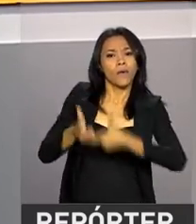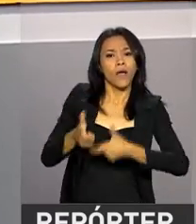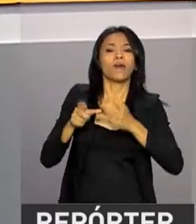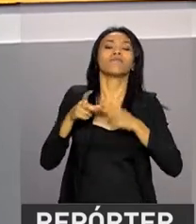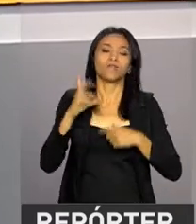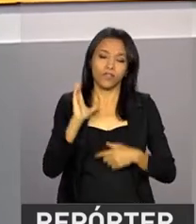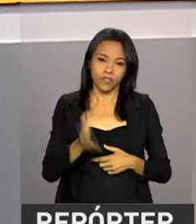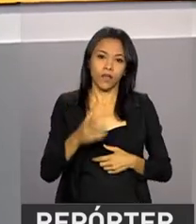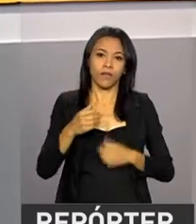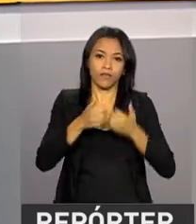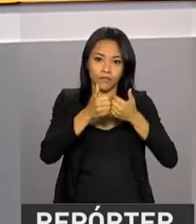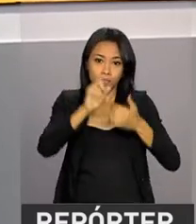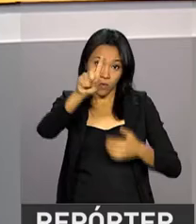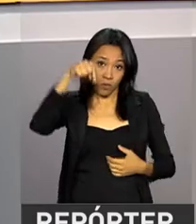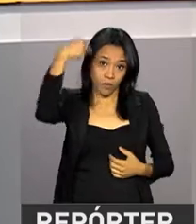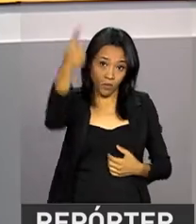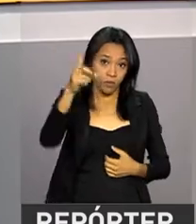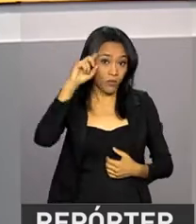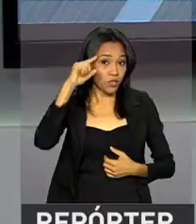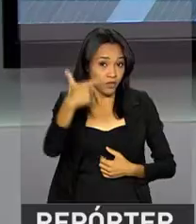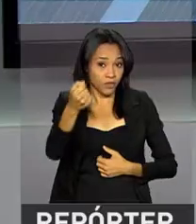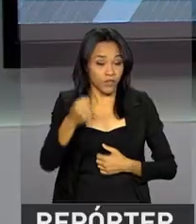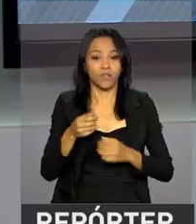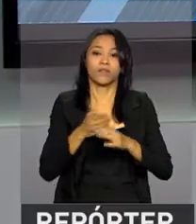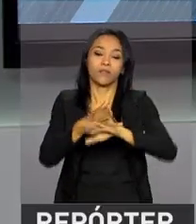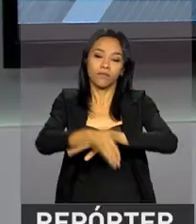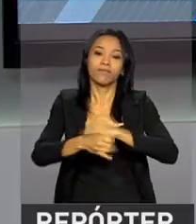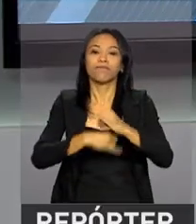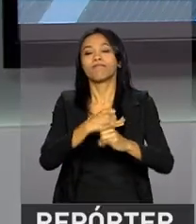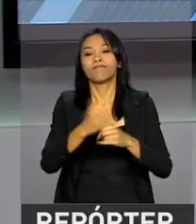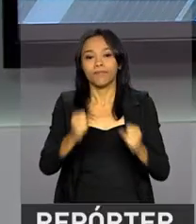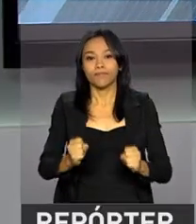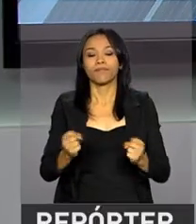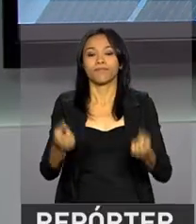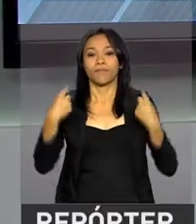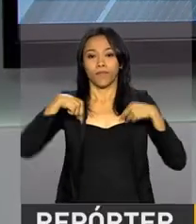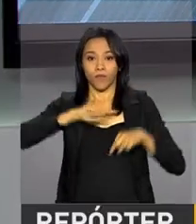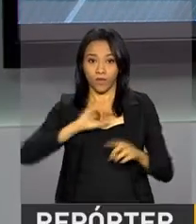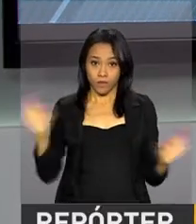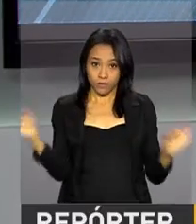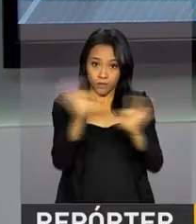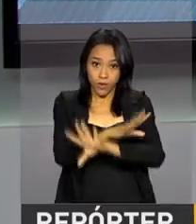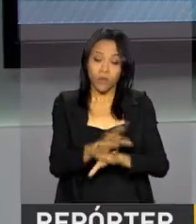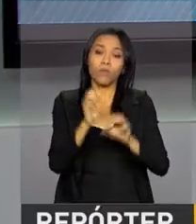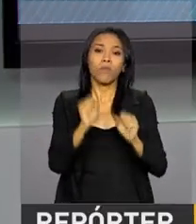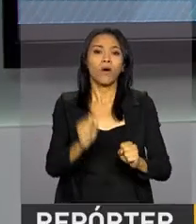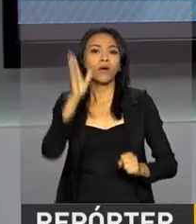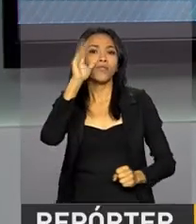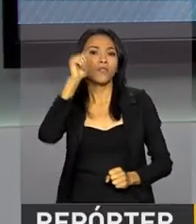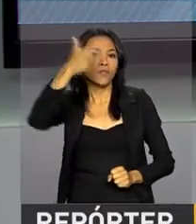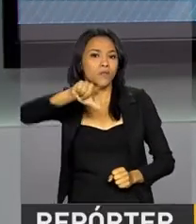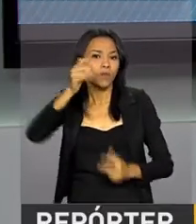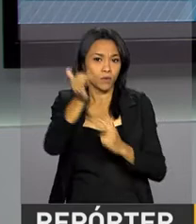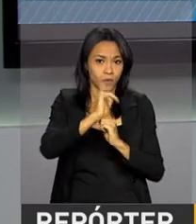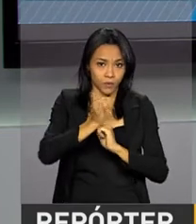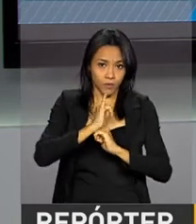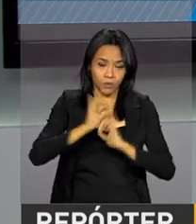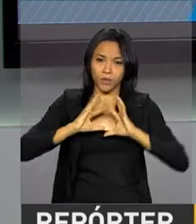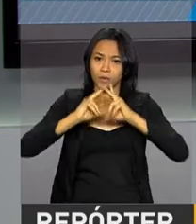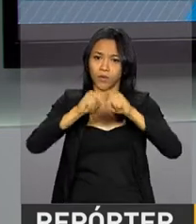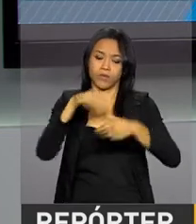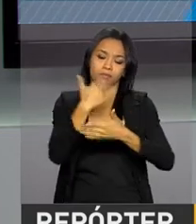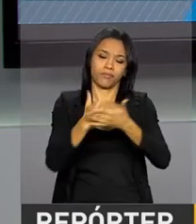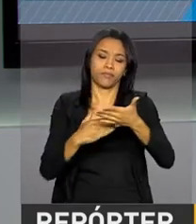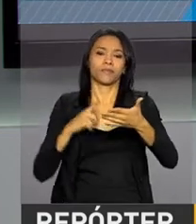disponível a partir do próximo dia 20 nós ficamos por aqui você pode rever as reportagens no youtube e toda a nossa programação